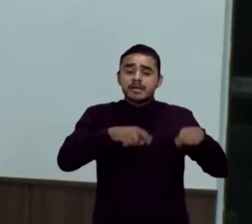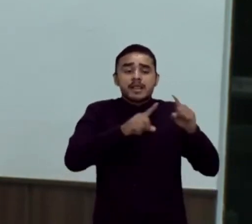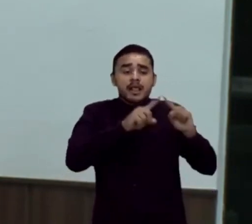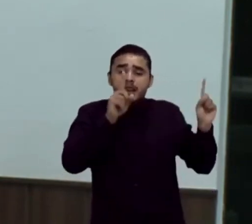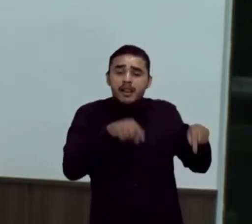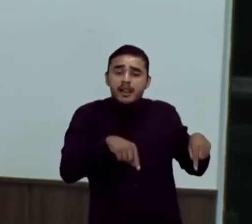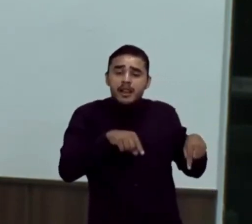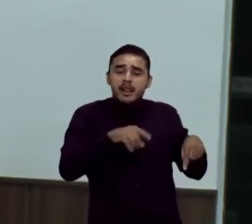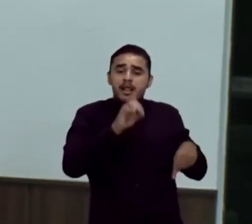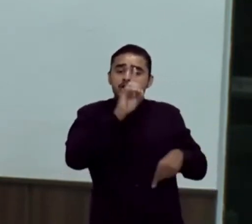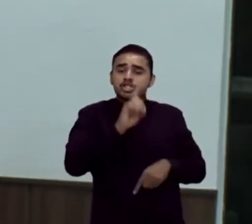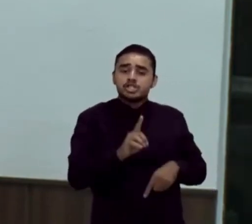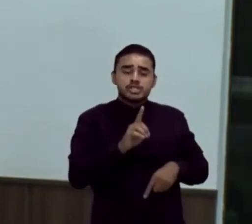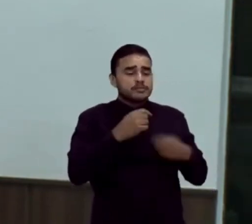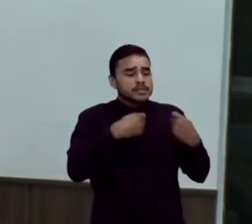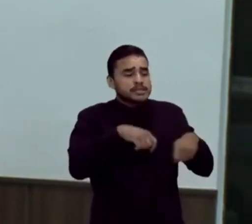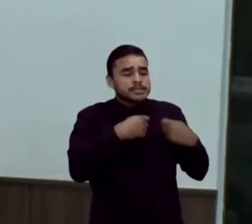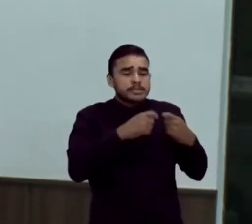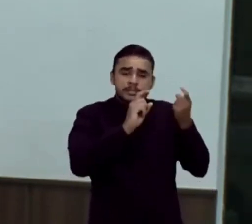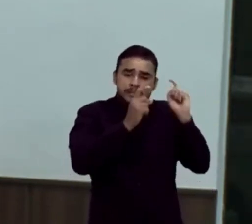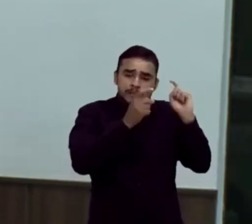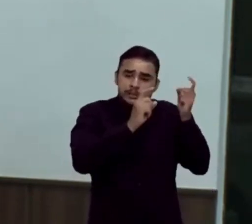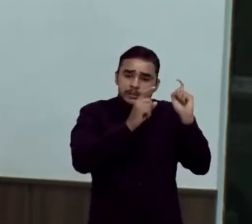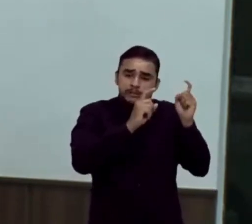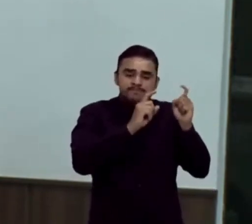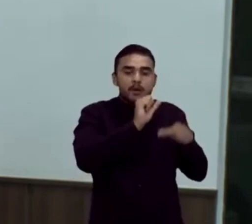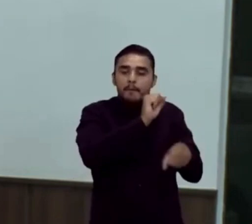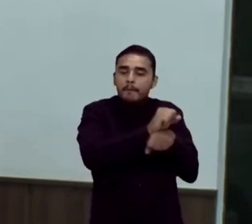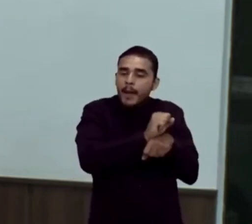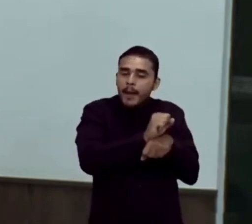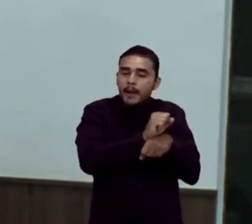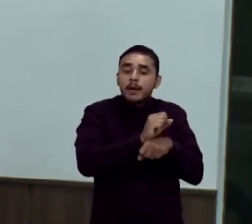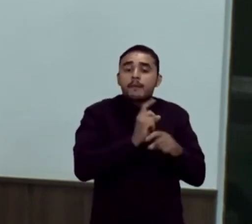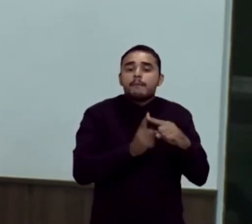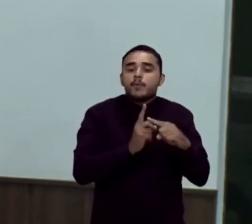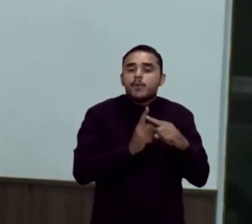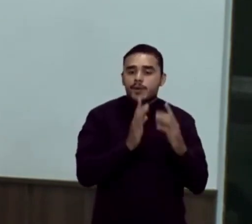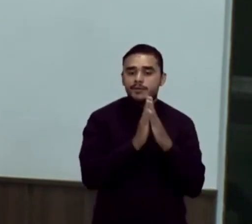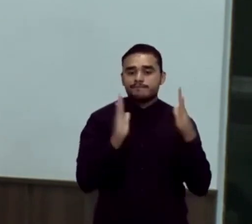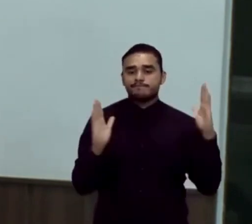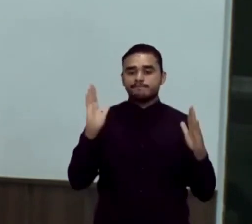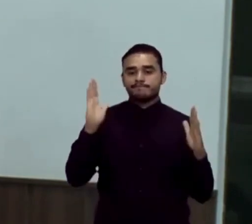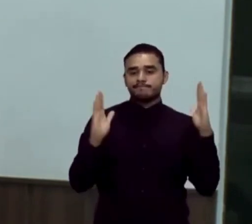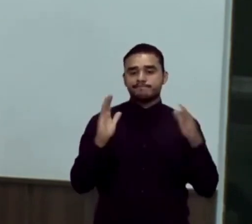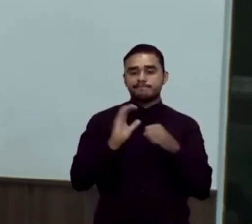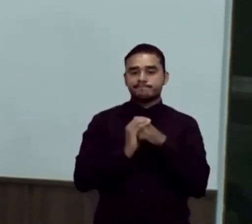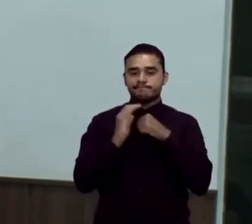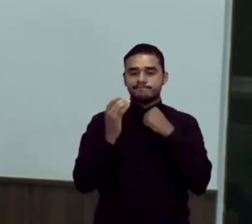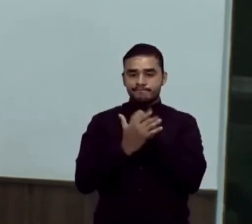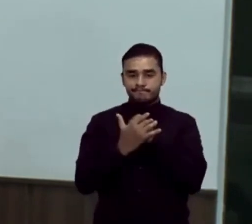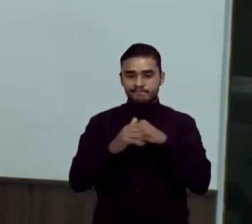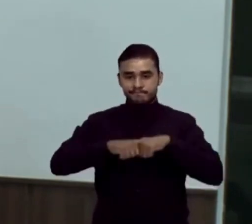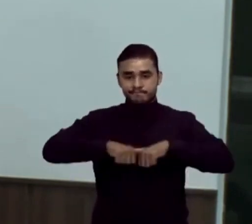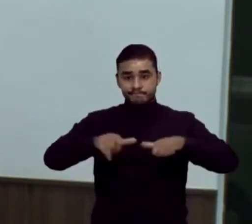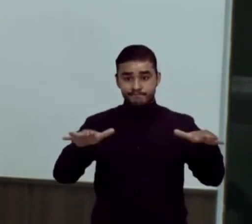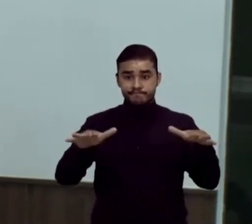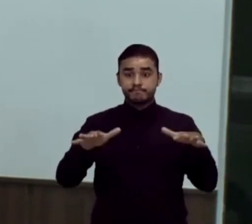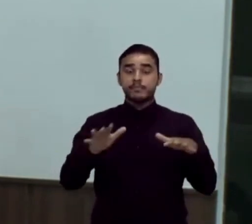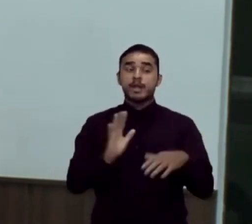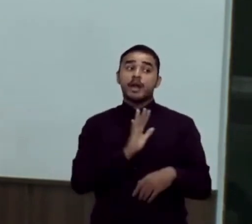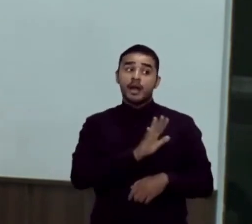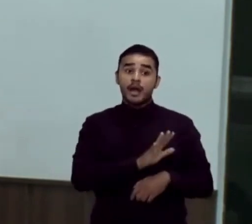paralisação da revisão do plano diretor até que fossem garantidos os meios democráticos